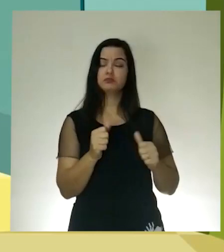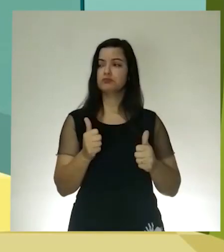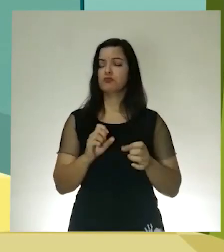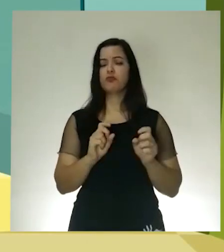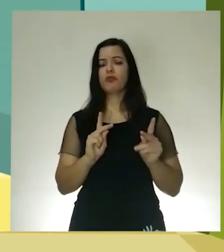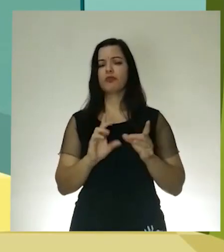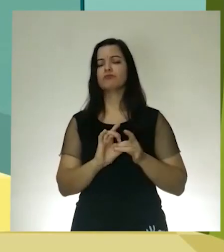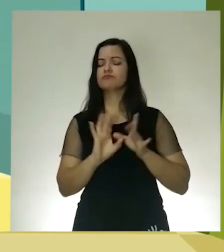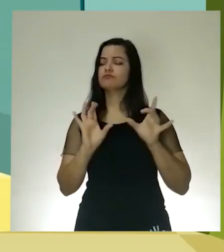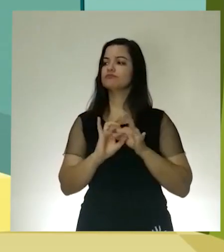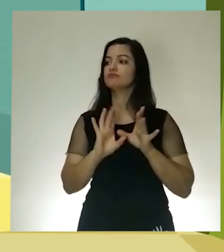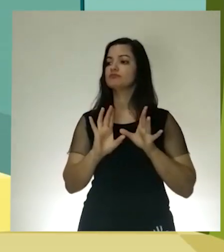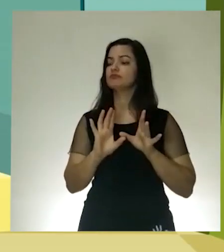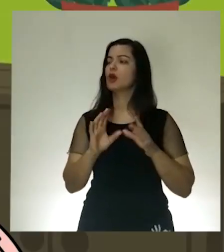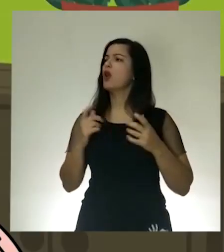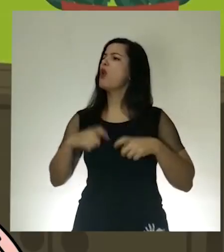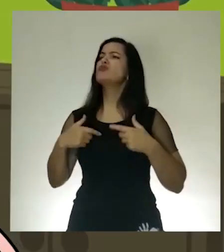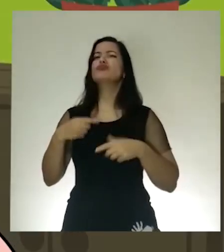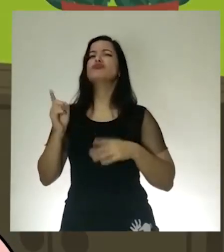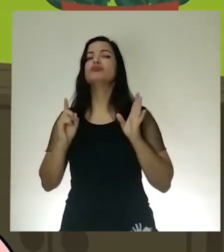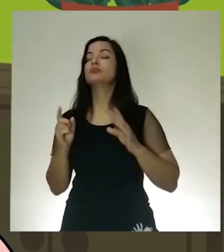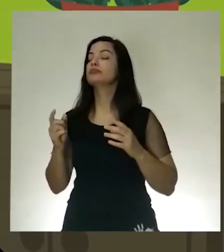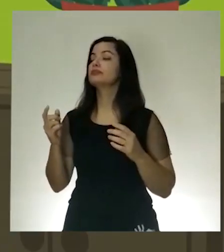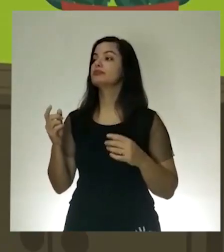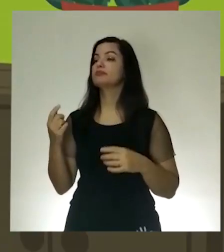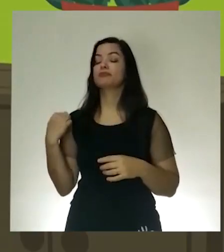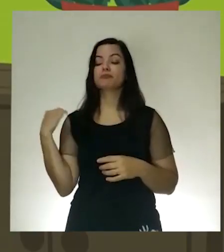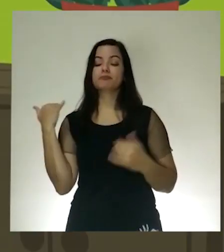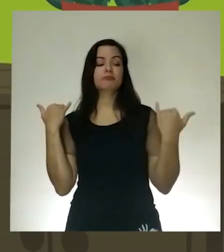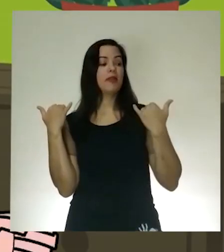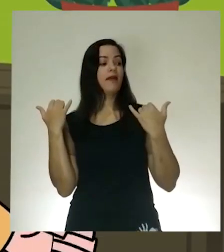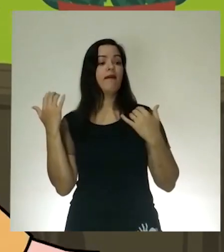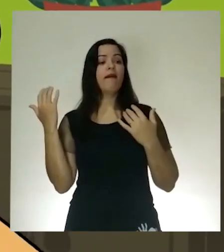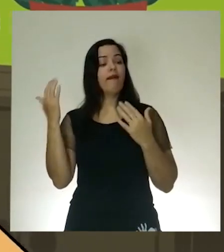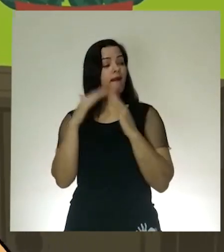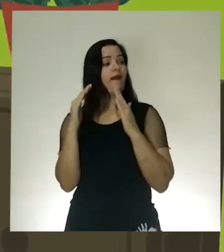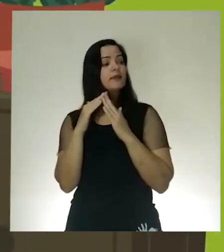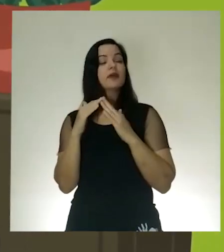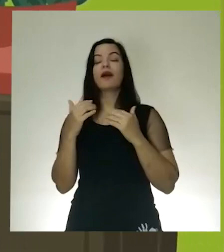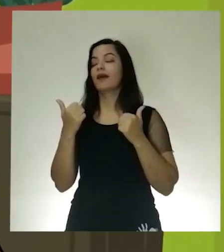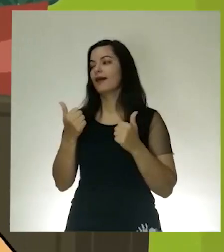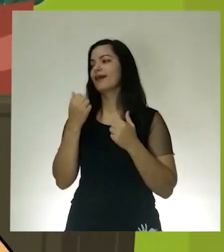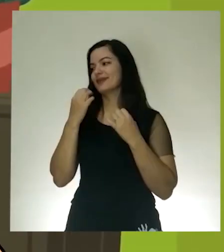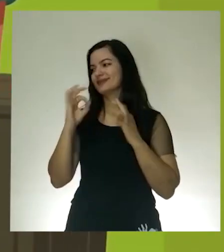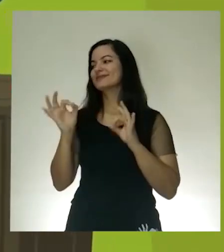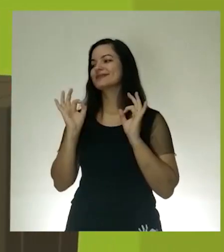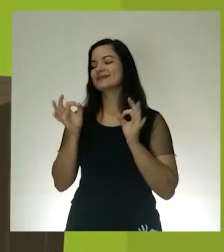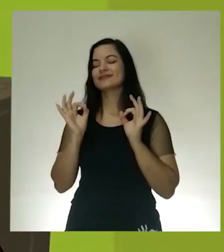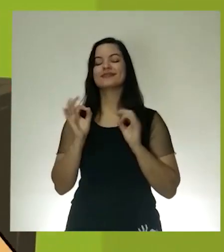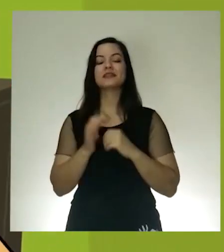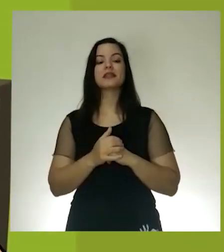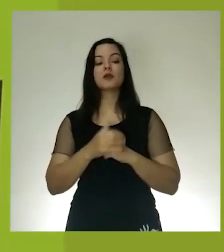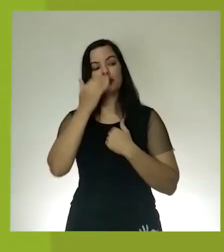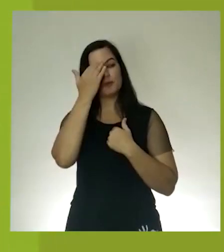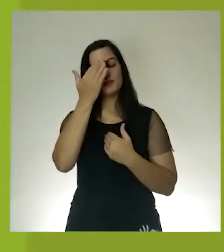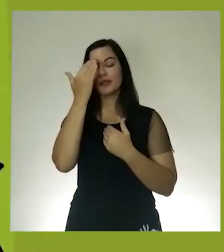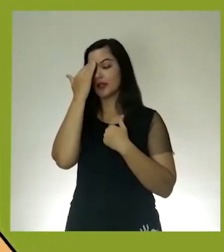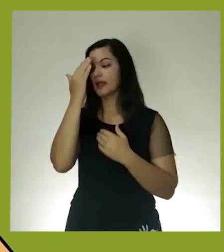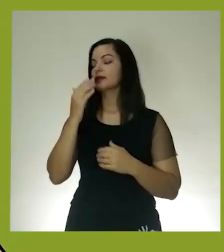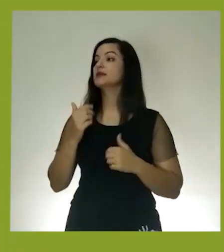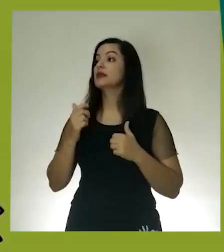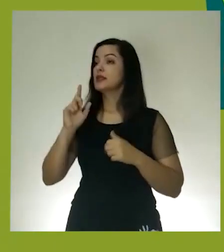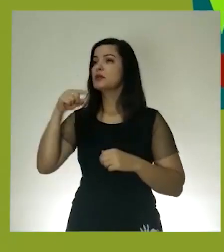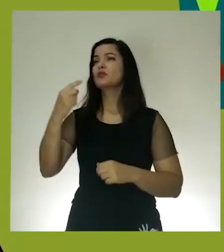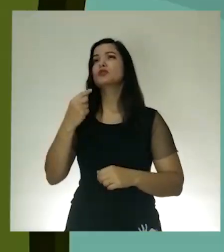Ah, para onde é que íamos mesmo? Para nossa casa. Ah, isso mesmo. E depois eu tenho outra coisa muito importante